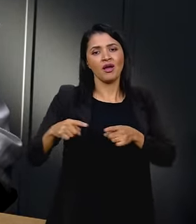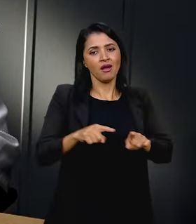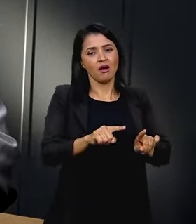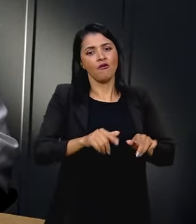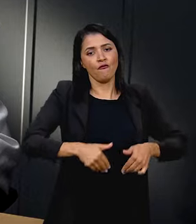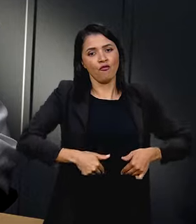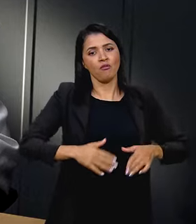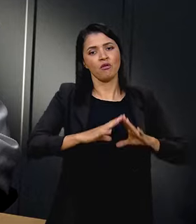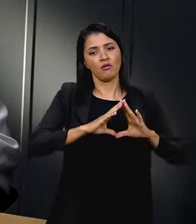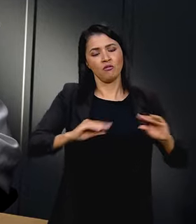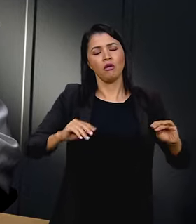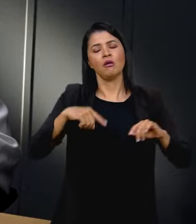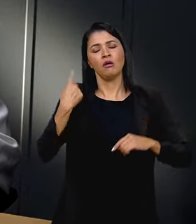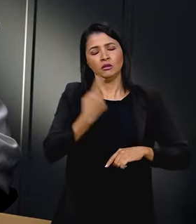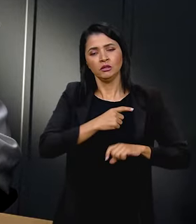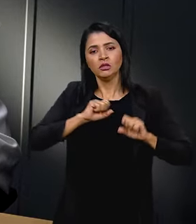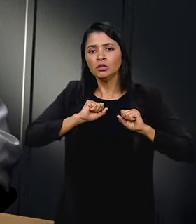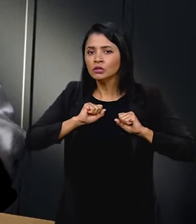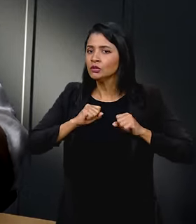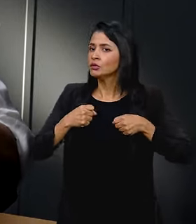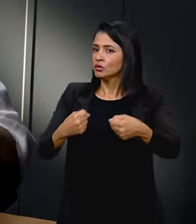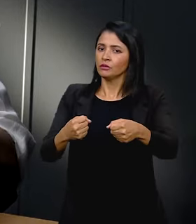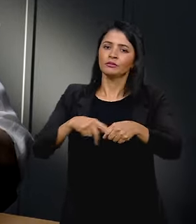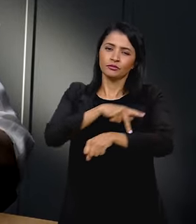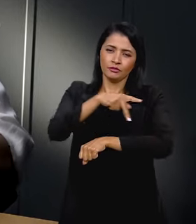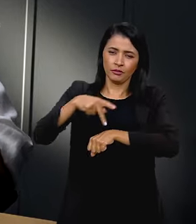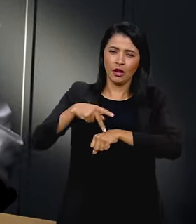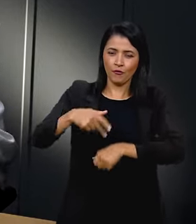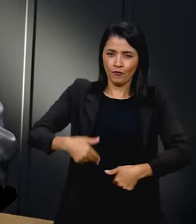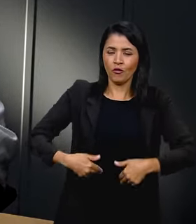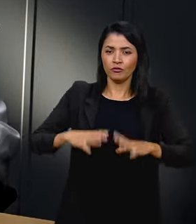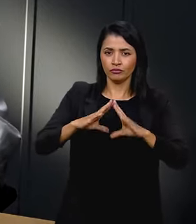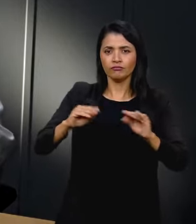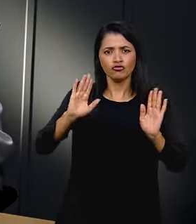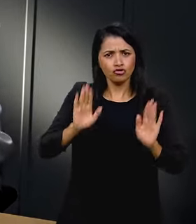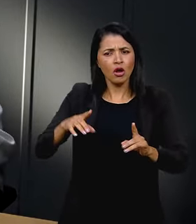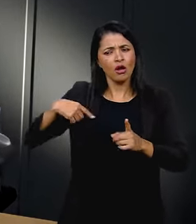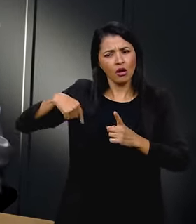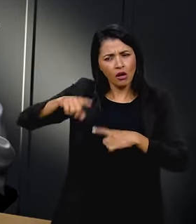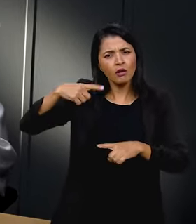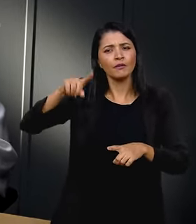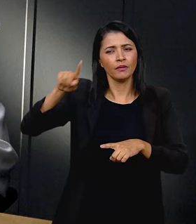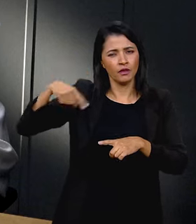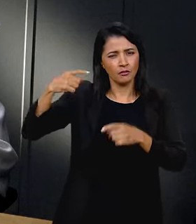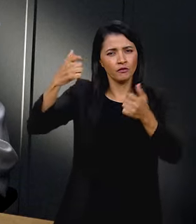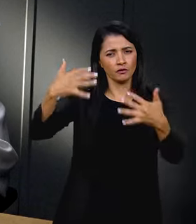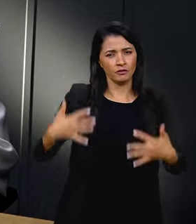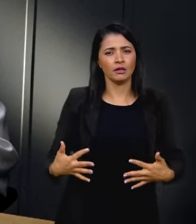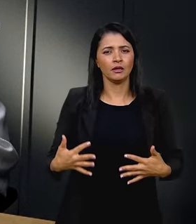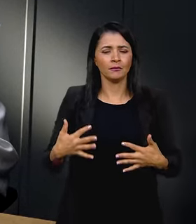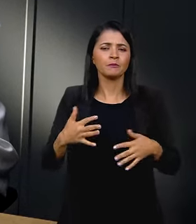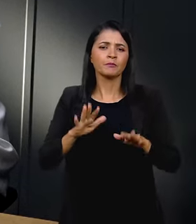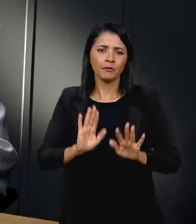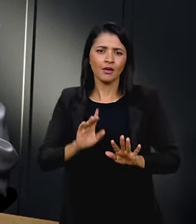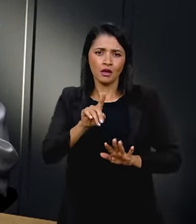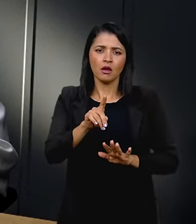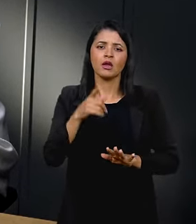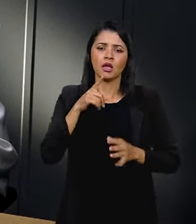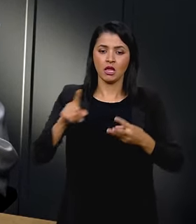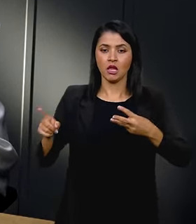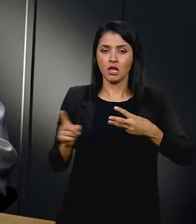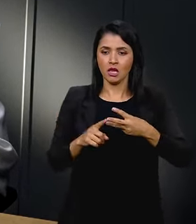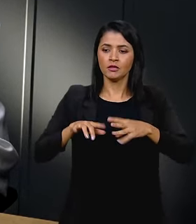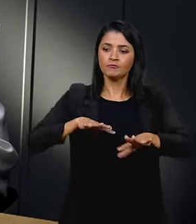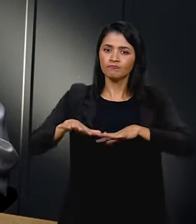preciso um esforço muito grande pra gente tirar o país do mapa da fome a gente já avançou a gente vai falar sobre sobre isso adiante mas eh esse